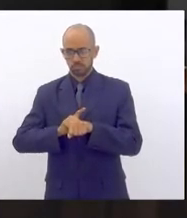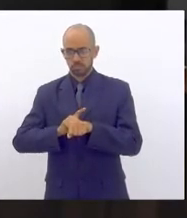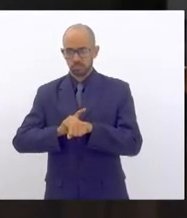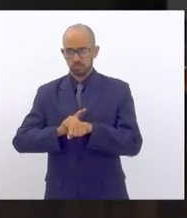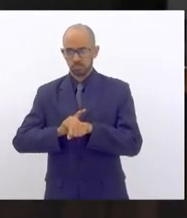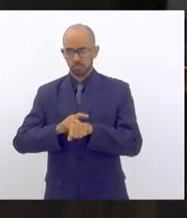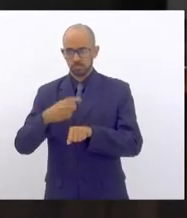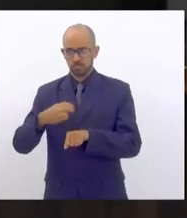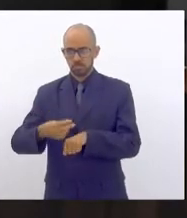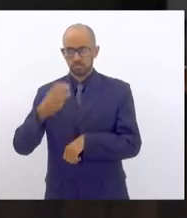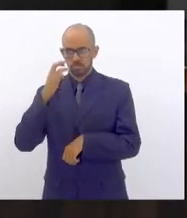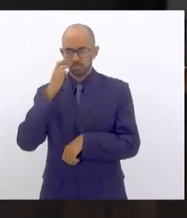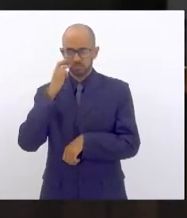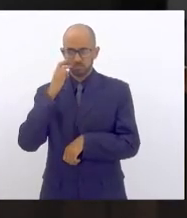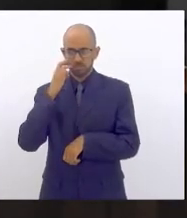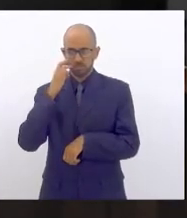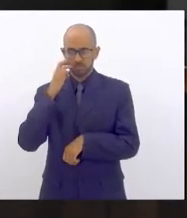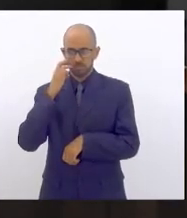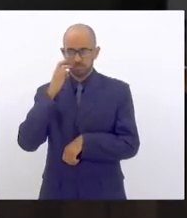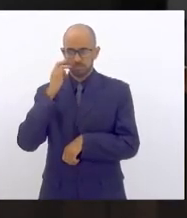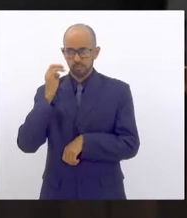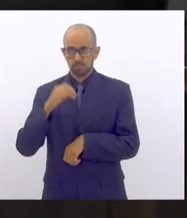deputado Valdec,